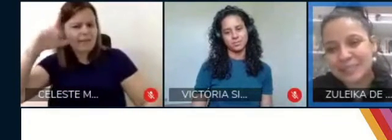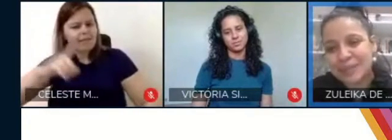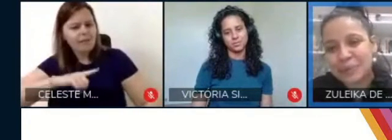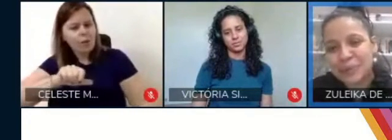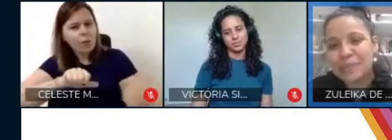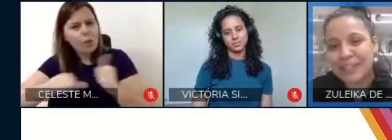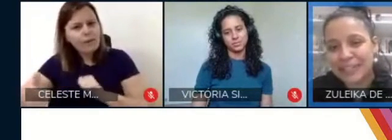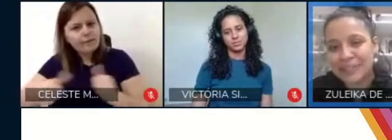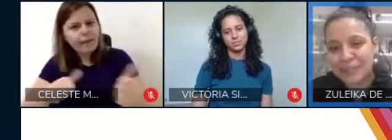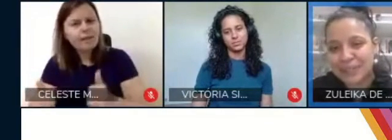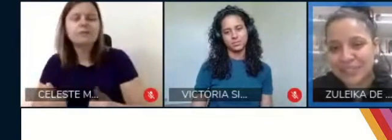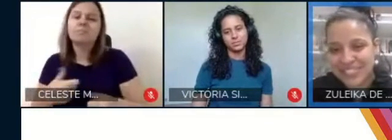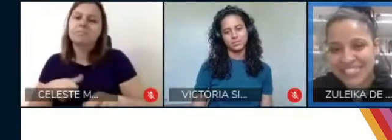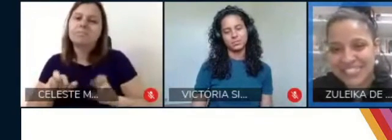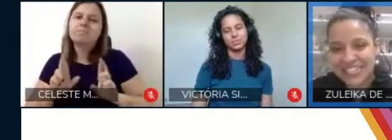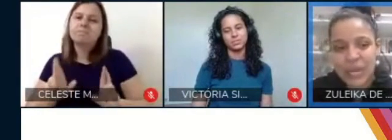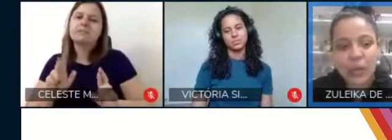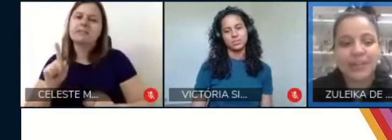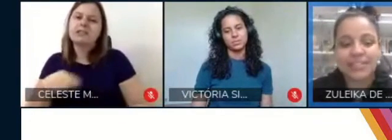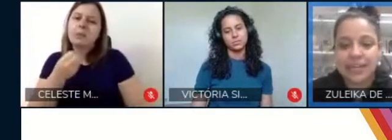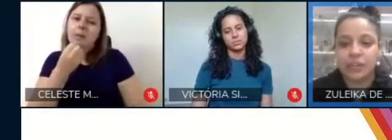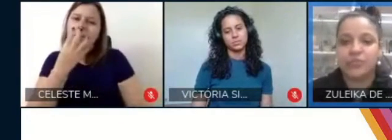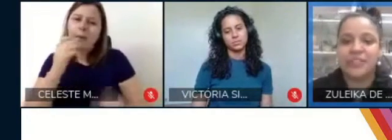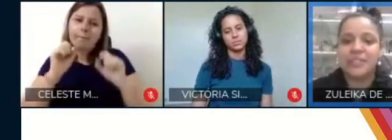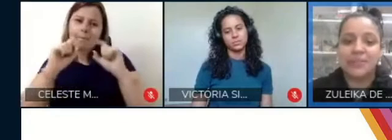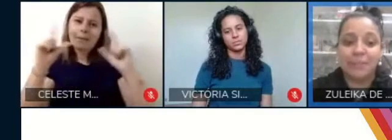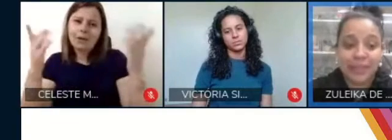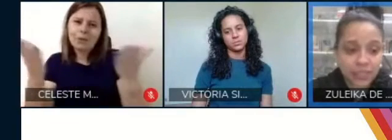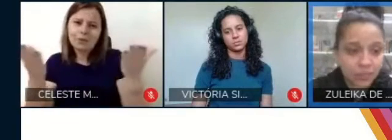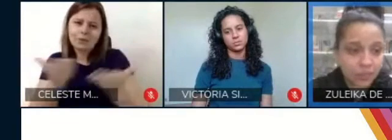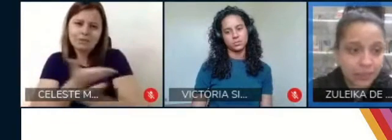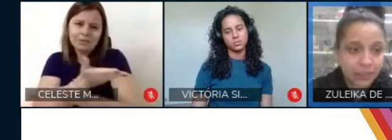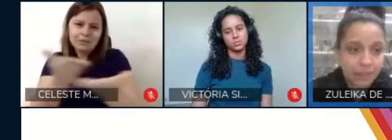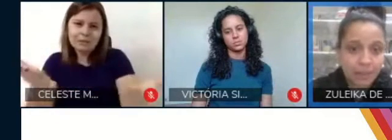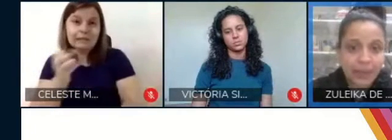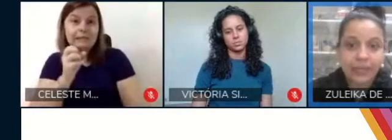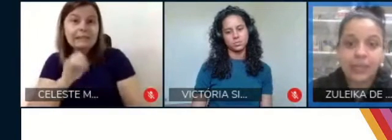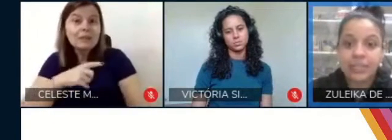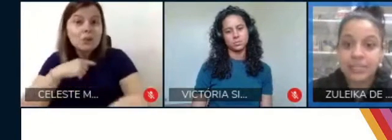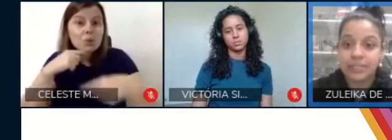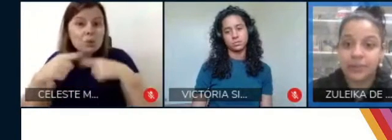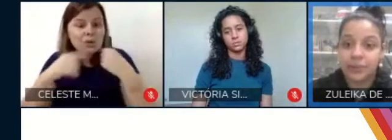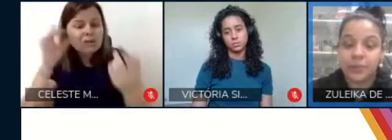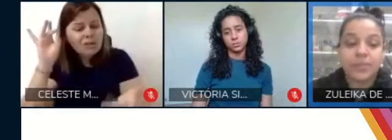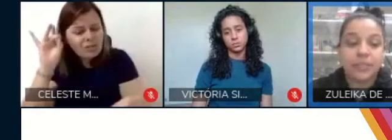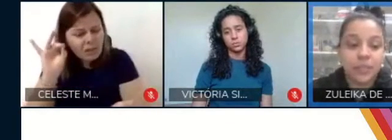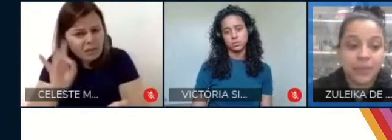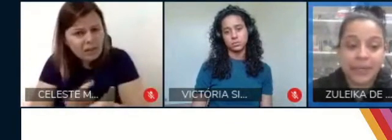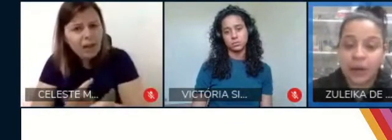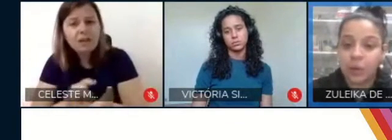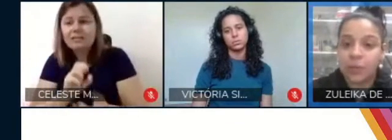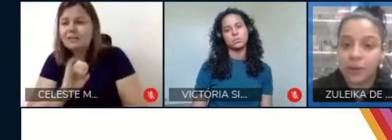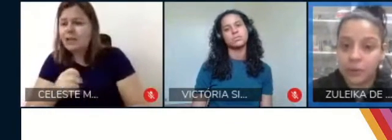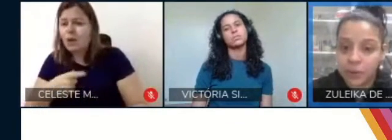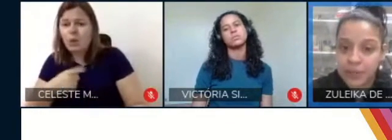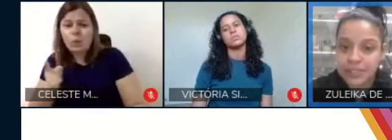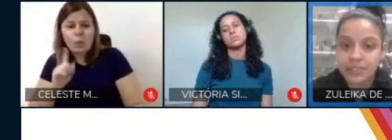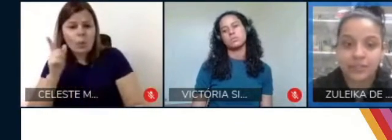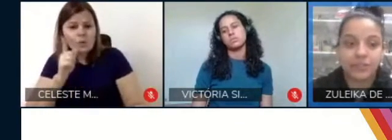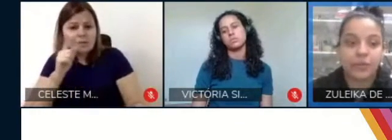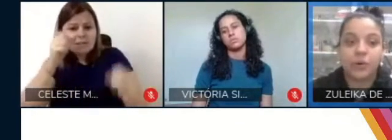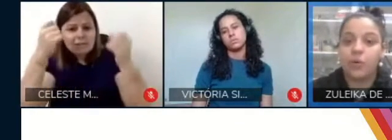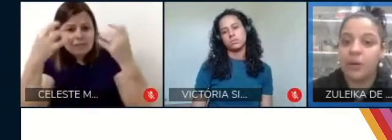espero que tenha sido uma boa manhã para vocês. Quaisquer dúvidas mesmo, né? Se eu não consegui explicar